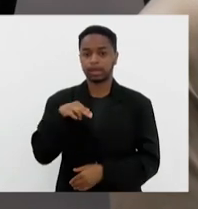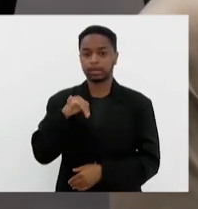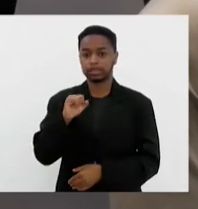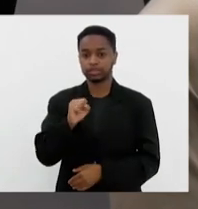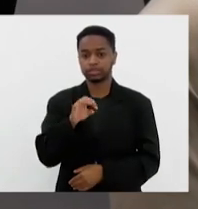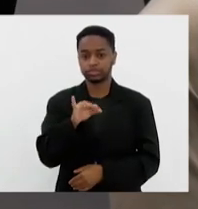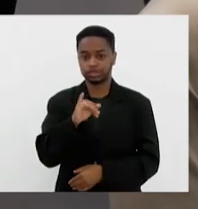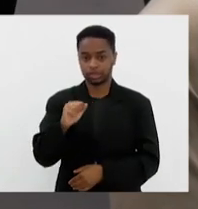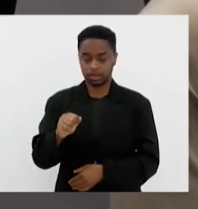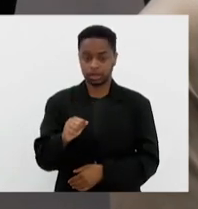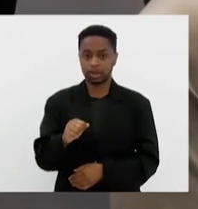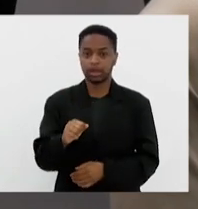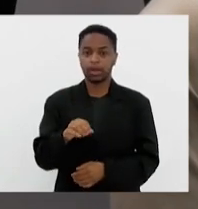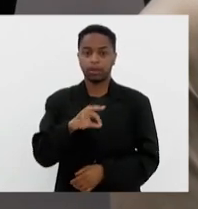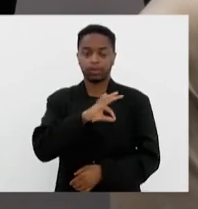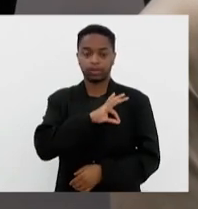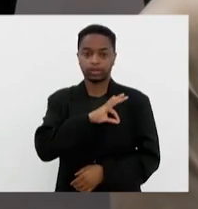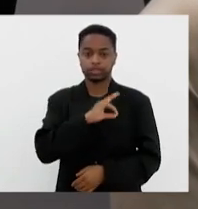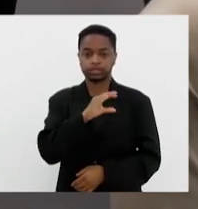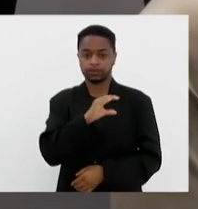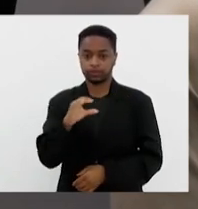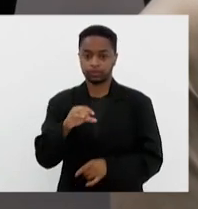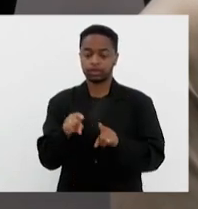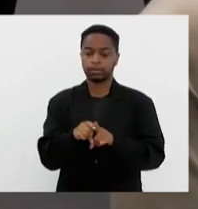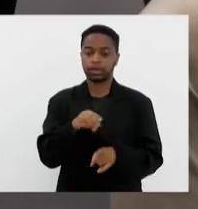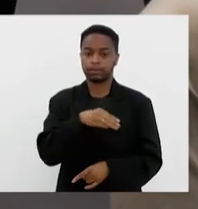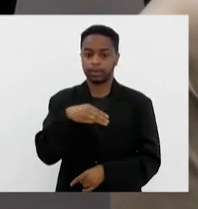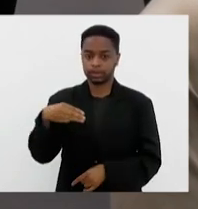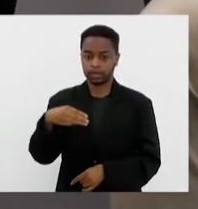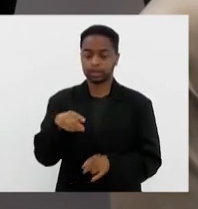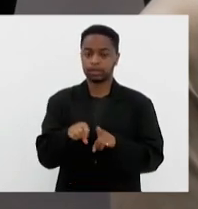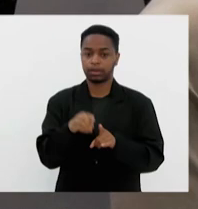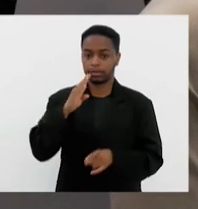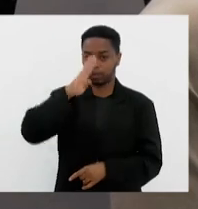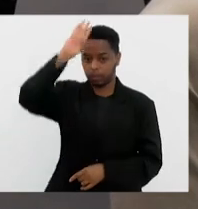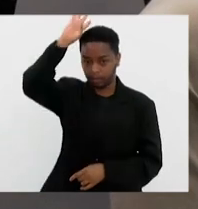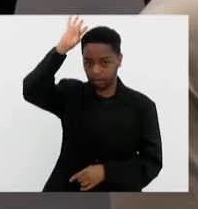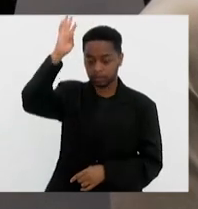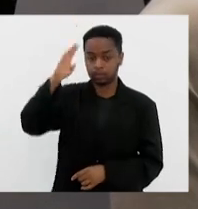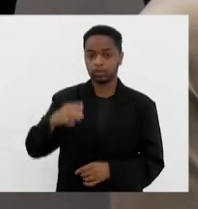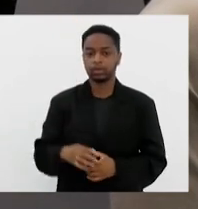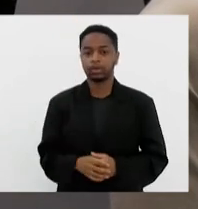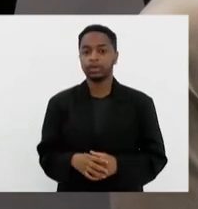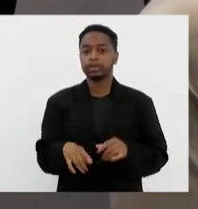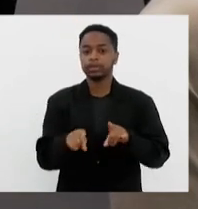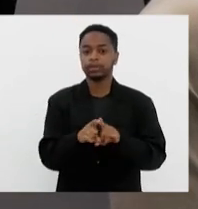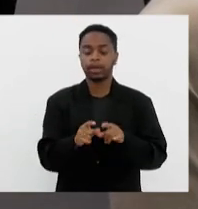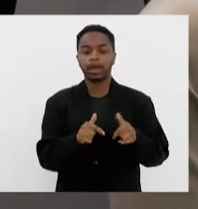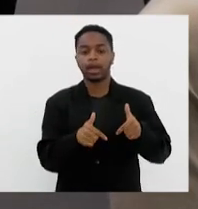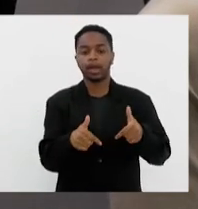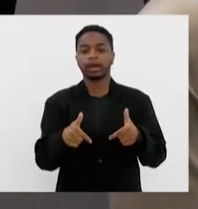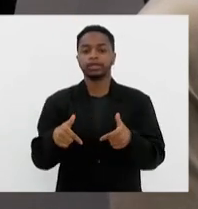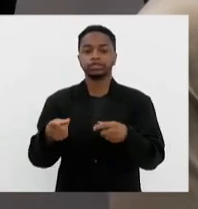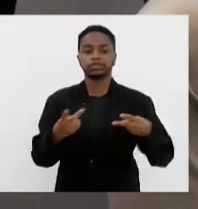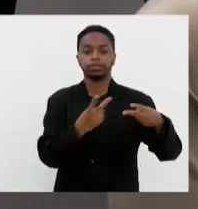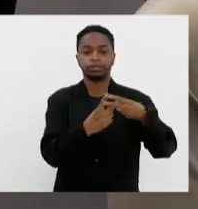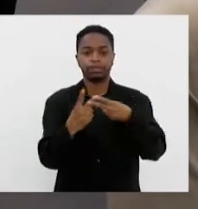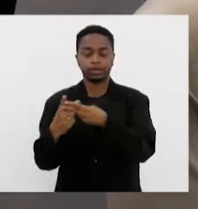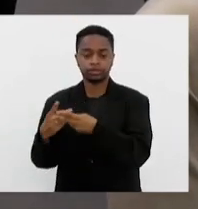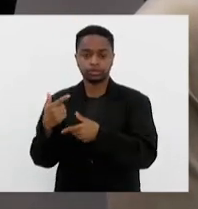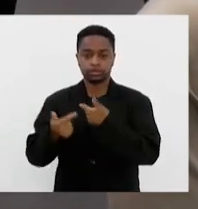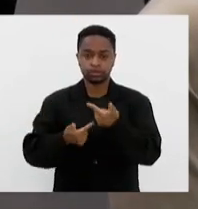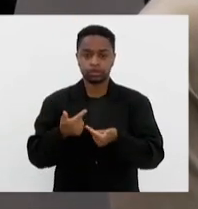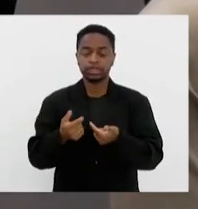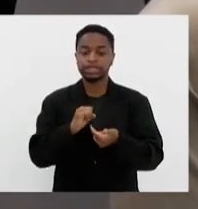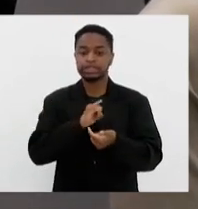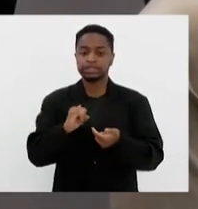reintegração os policiais civis e militares, os bombeiros militares e os agentes penitenciários,